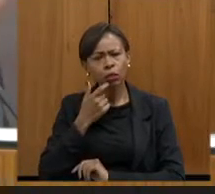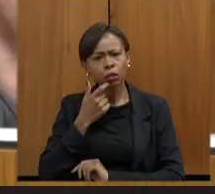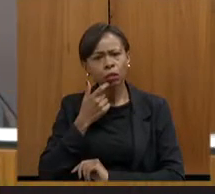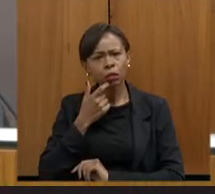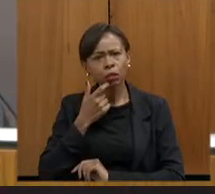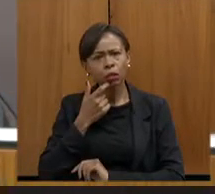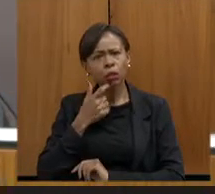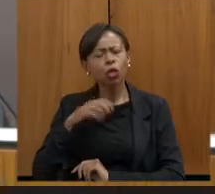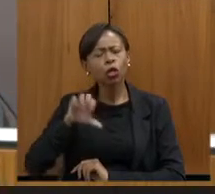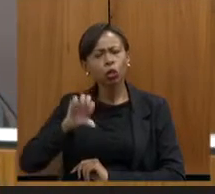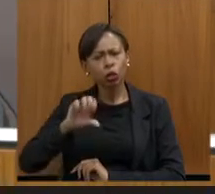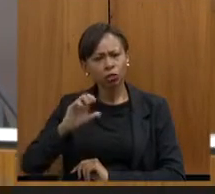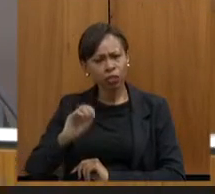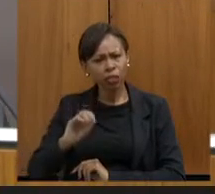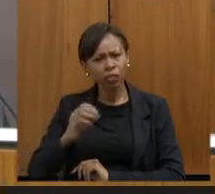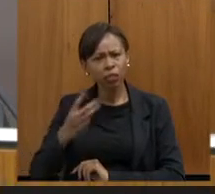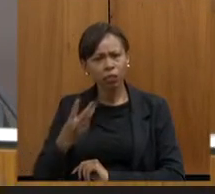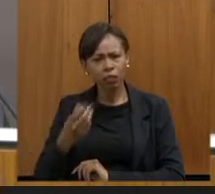9310. Muito obrigado.